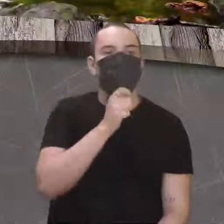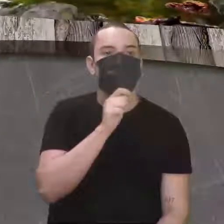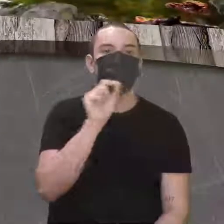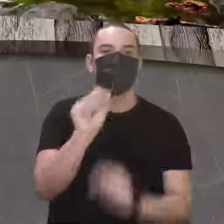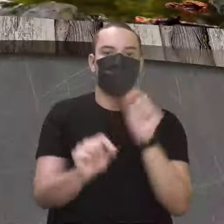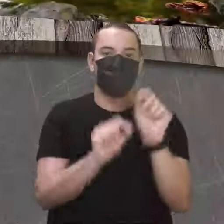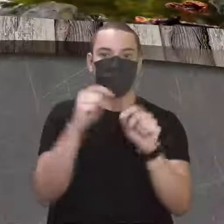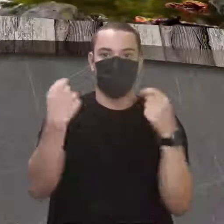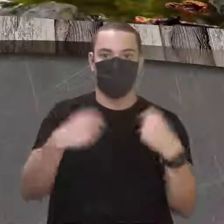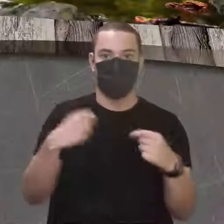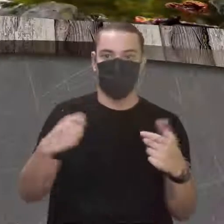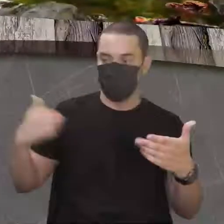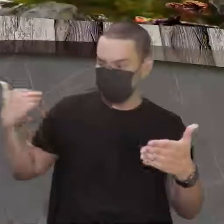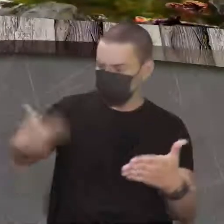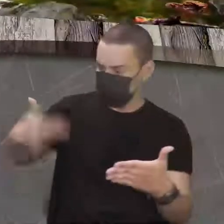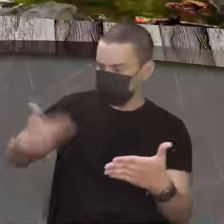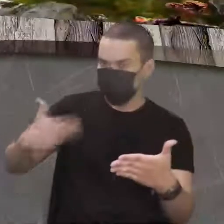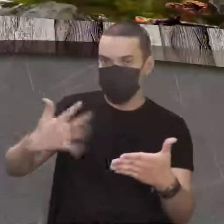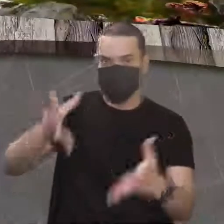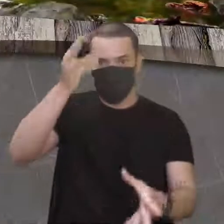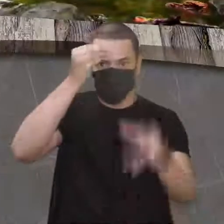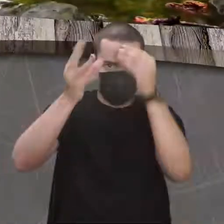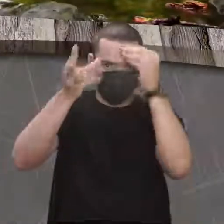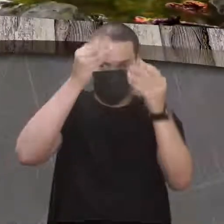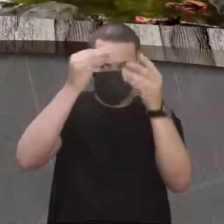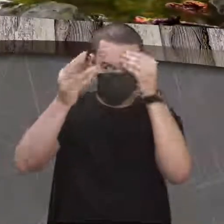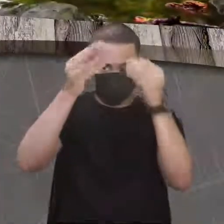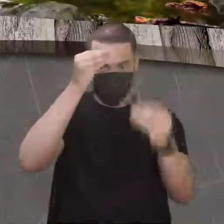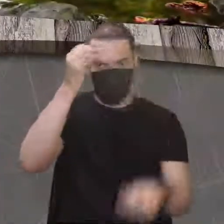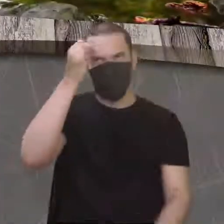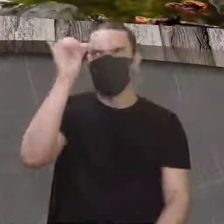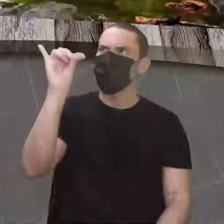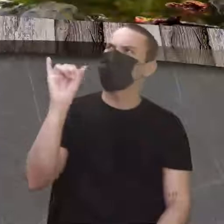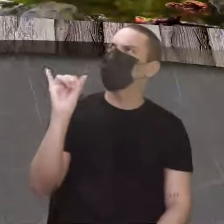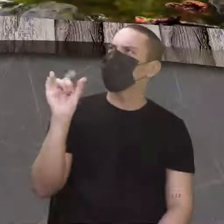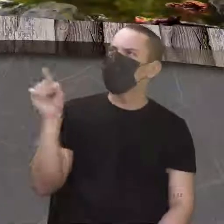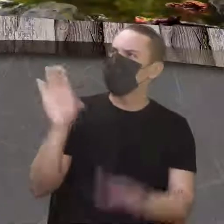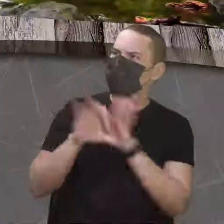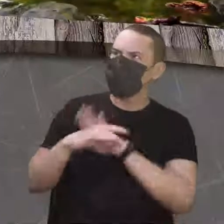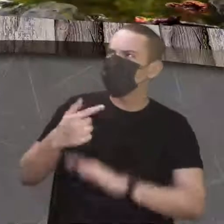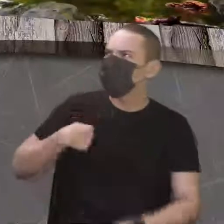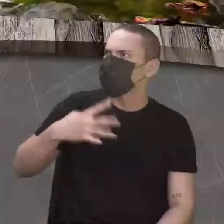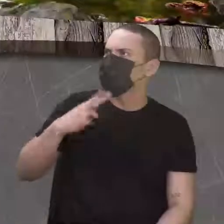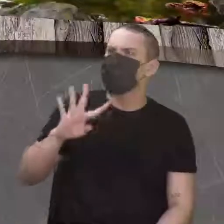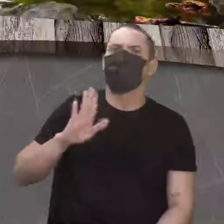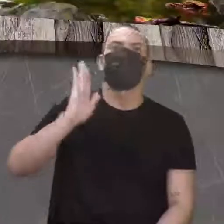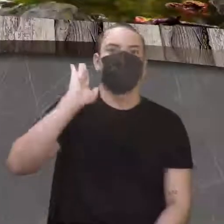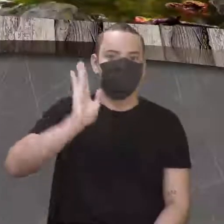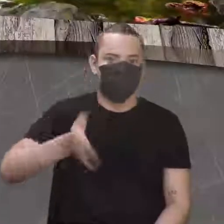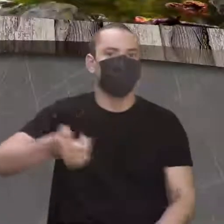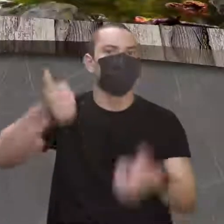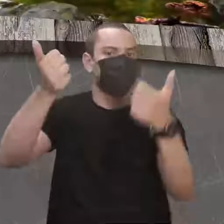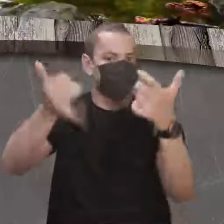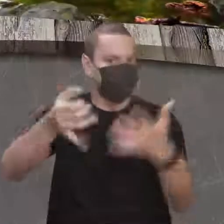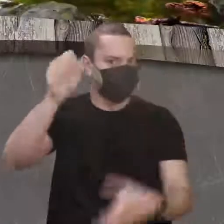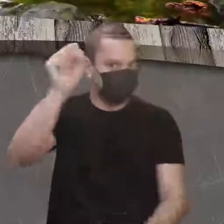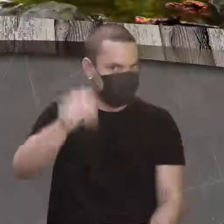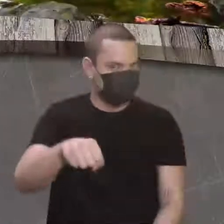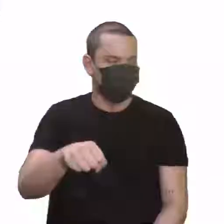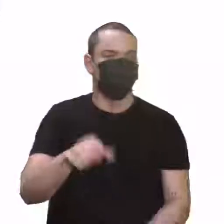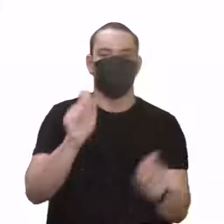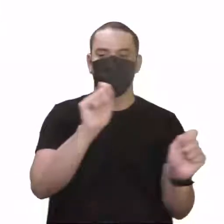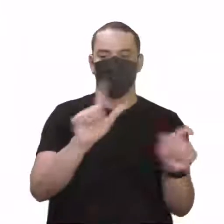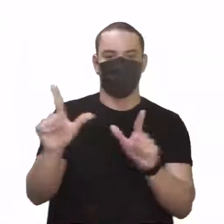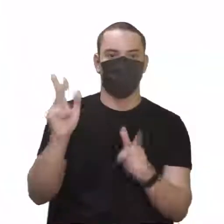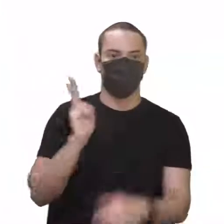que estar com essa bagagem aí, tá bom? Para não se assustar. Não, nunca ouvi falar disso aí. Sim, já ouviu. Vamos lá para a nossa